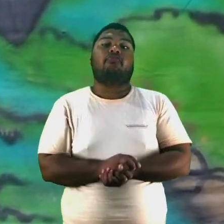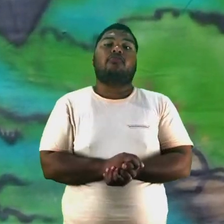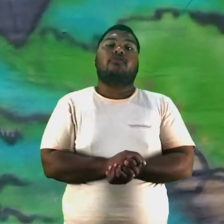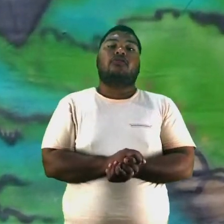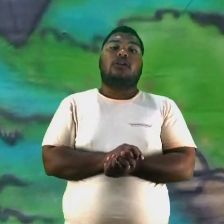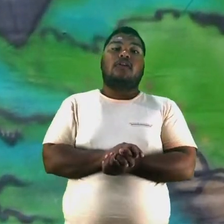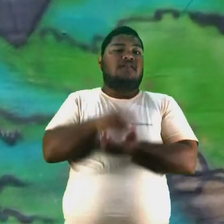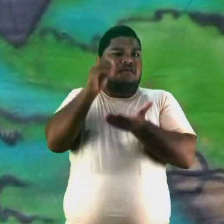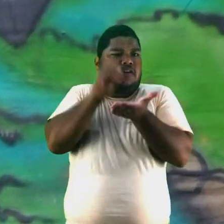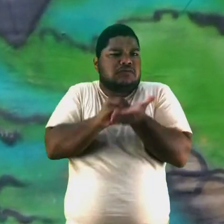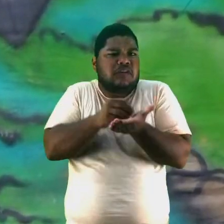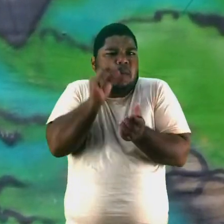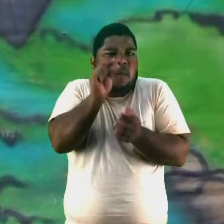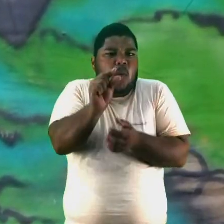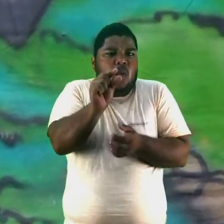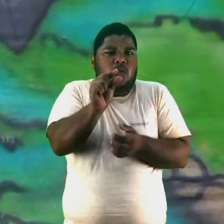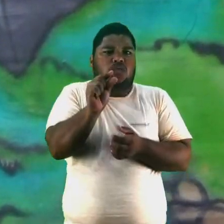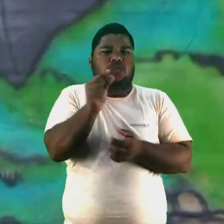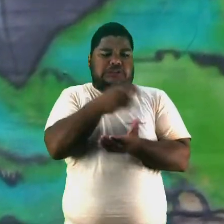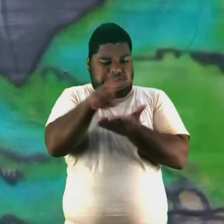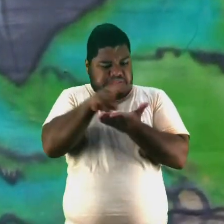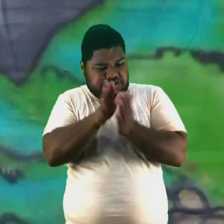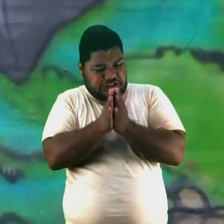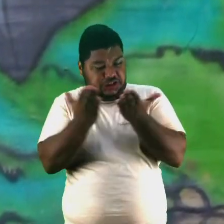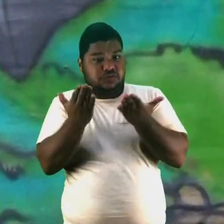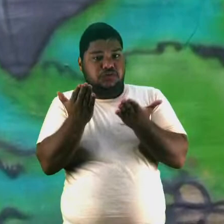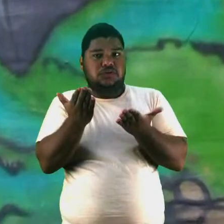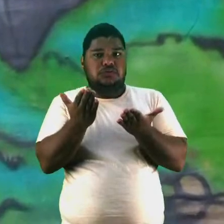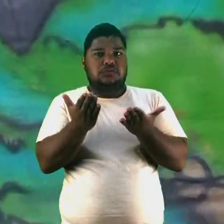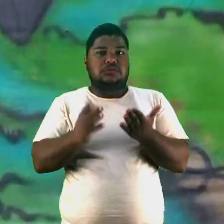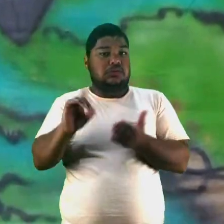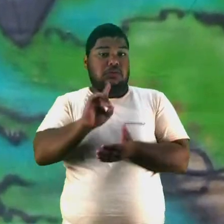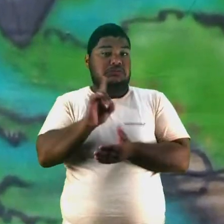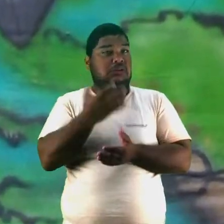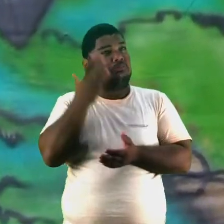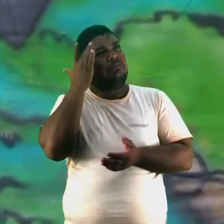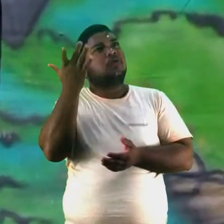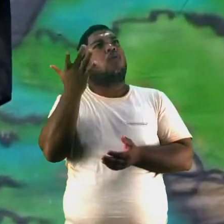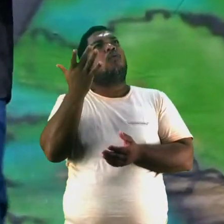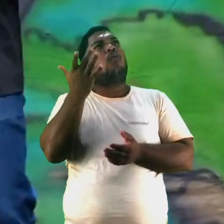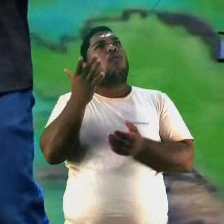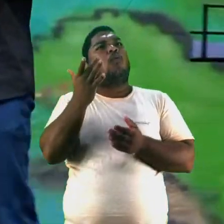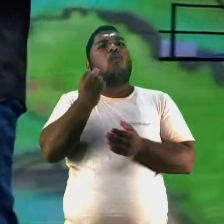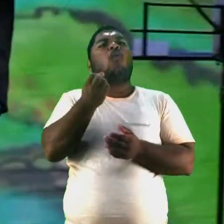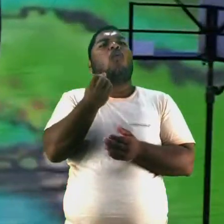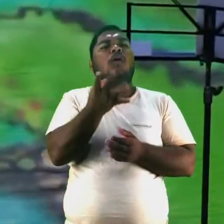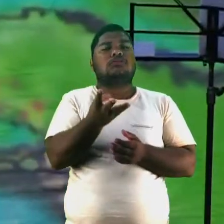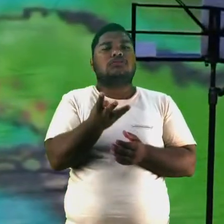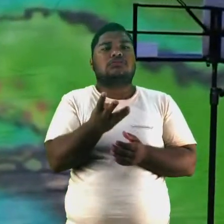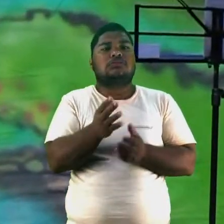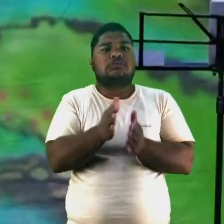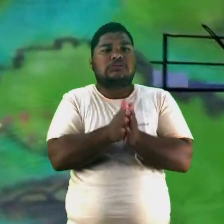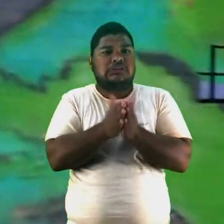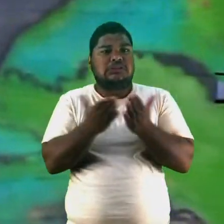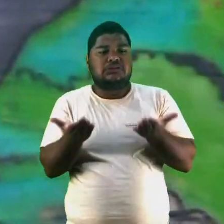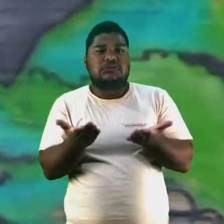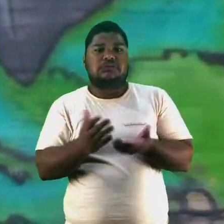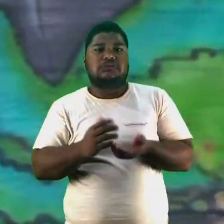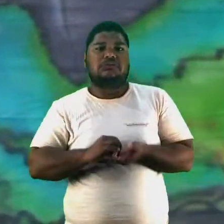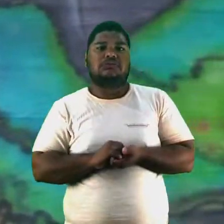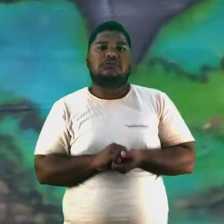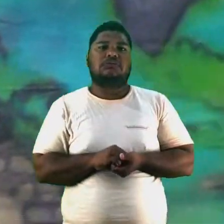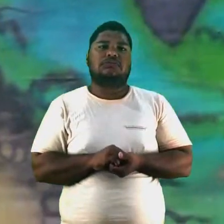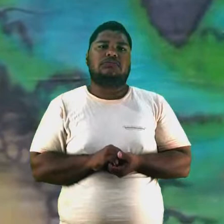Faltavam pouquíssimos livros. Não sabemos precisar ao certo quantos, mas pouquíssimos faltavam